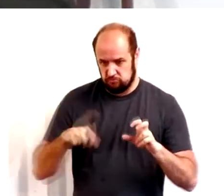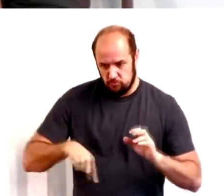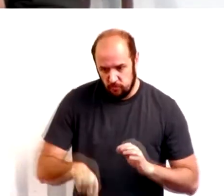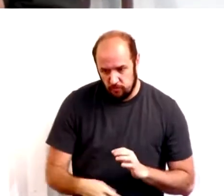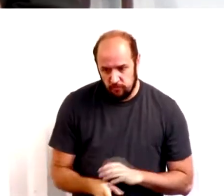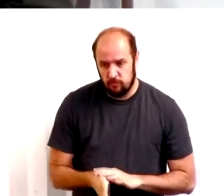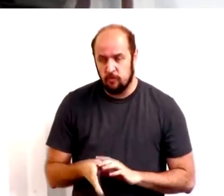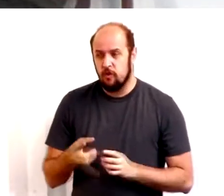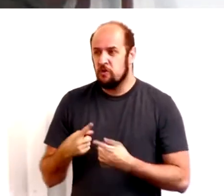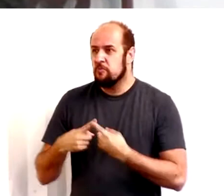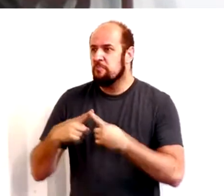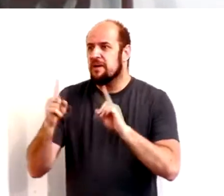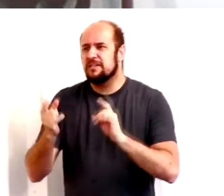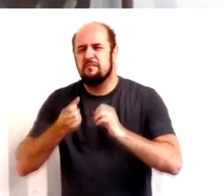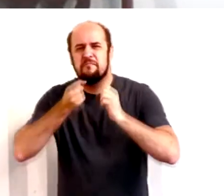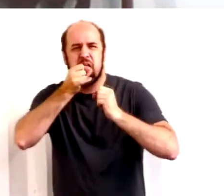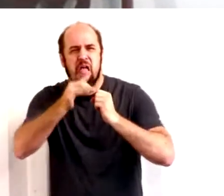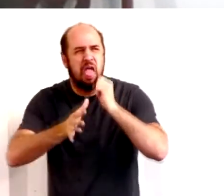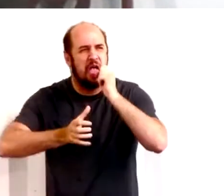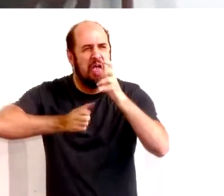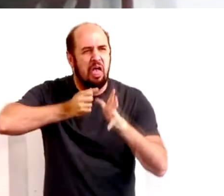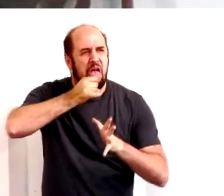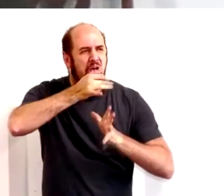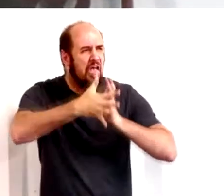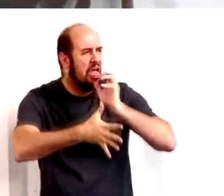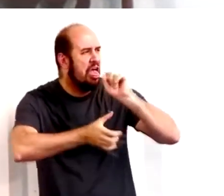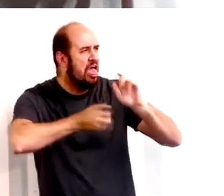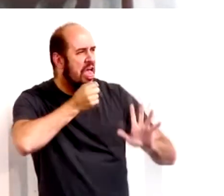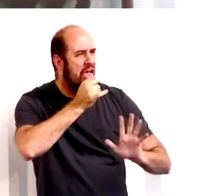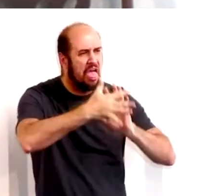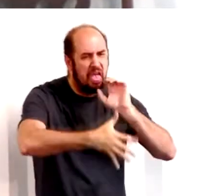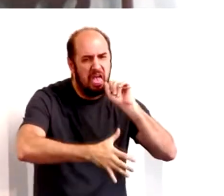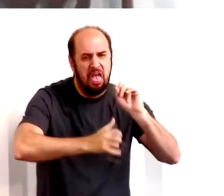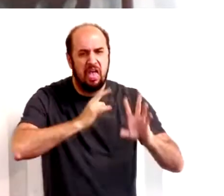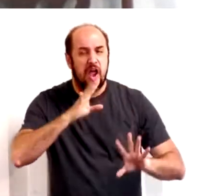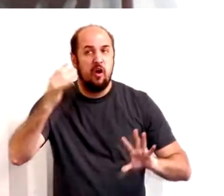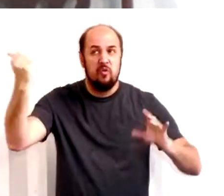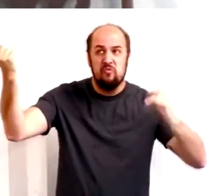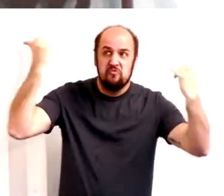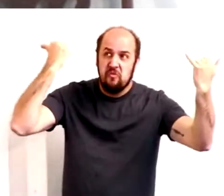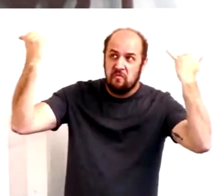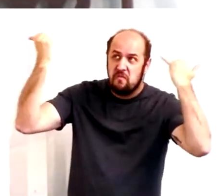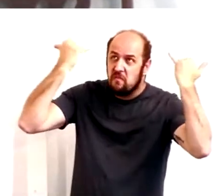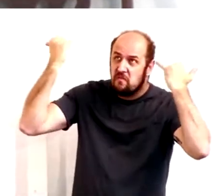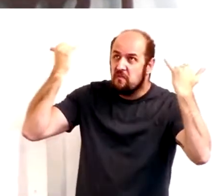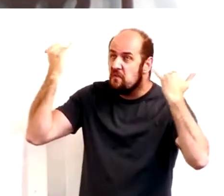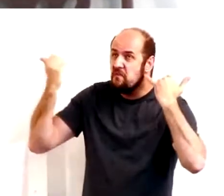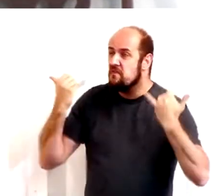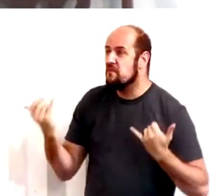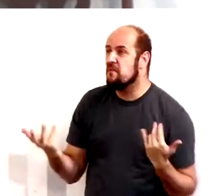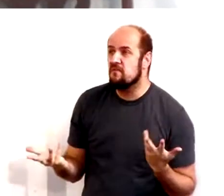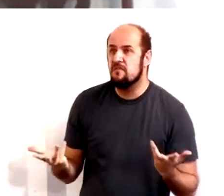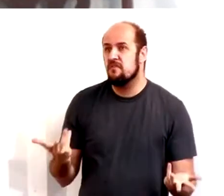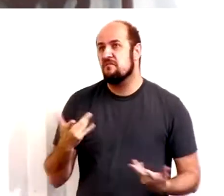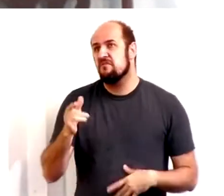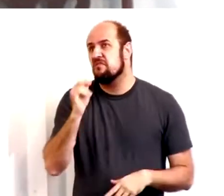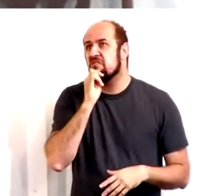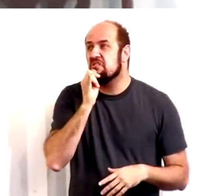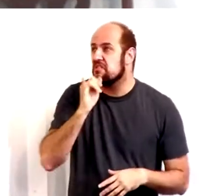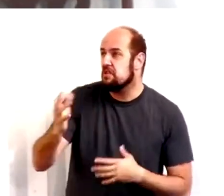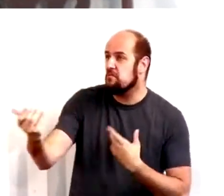mas começam a falar desse assunto porque ouviram fulano ou cicrano falando e que eram